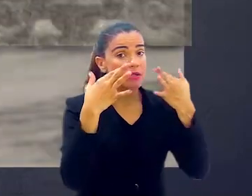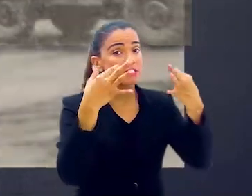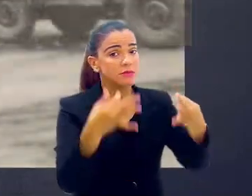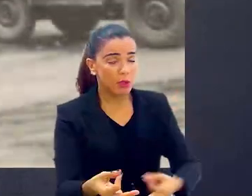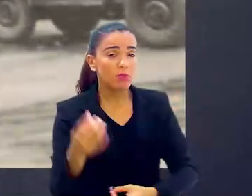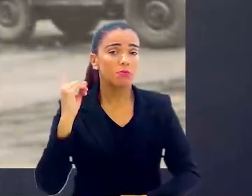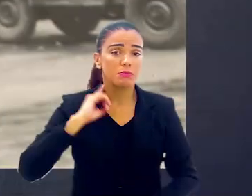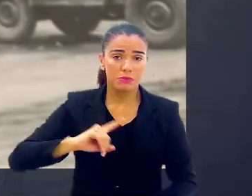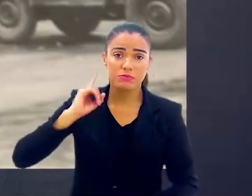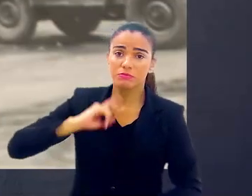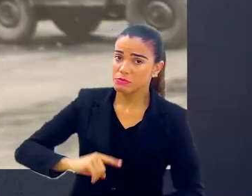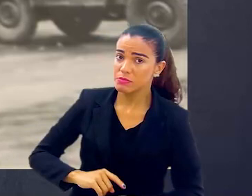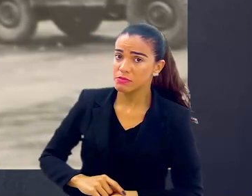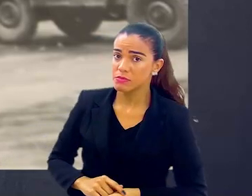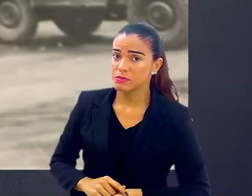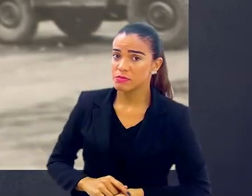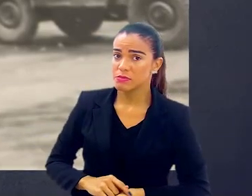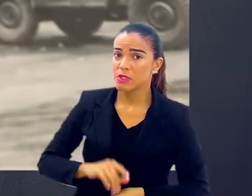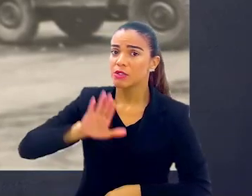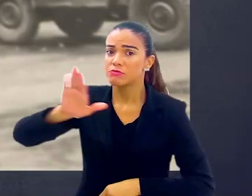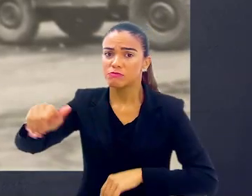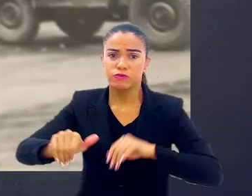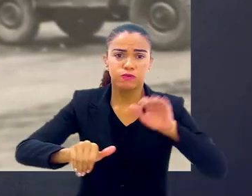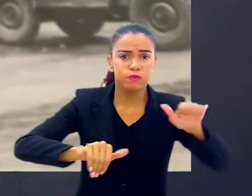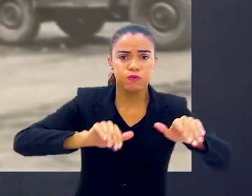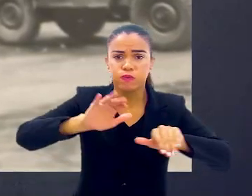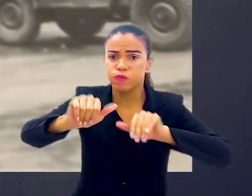Brasil! Atenção, Minas Gerais!